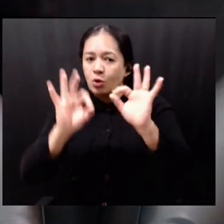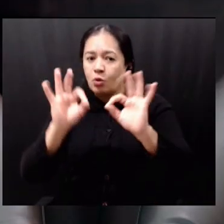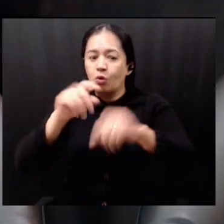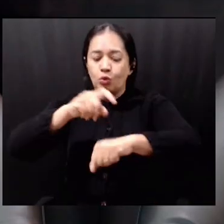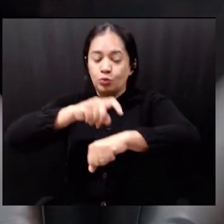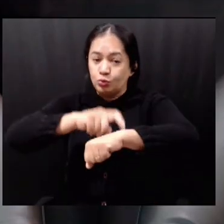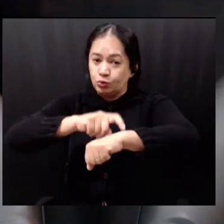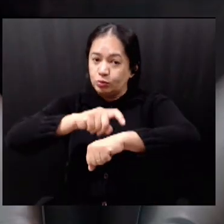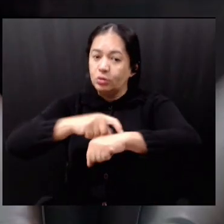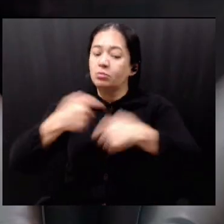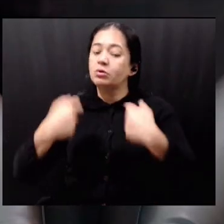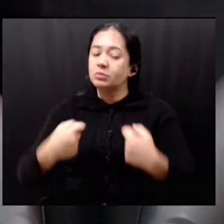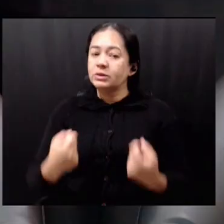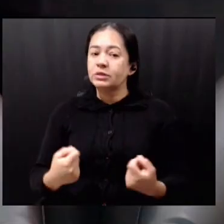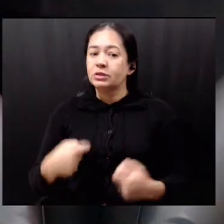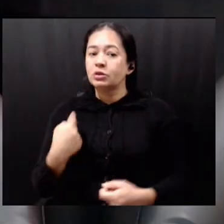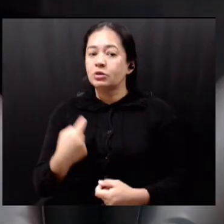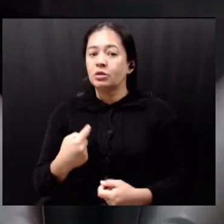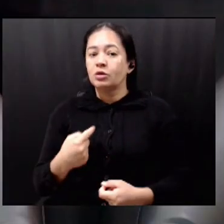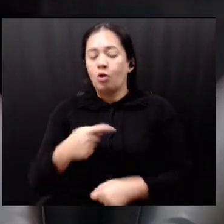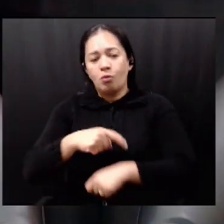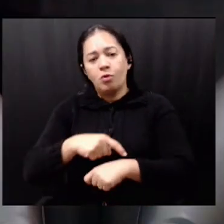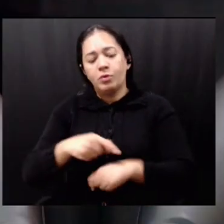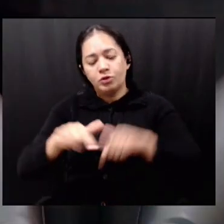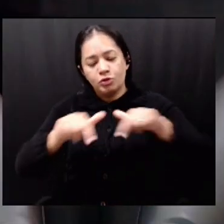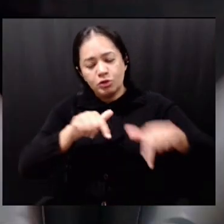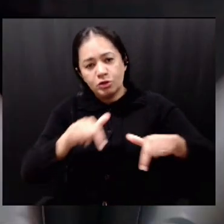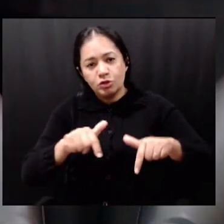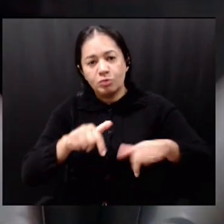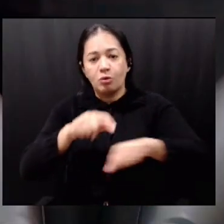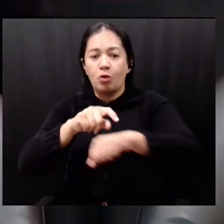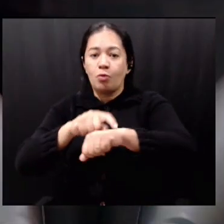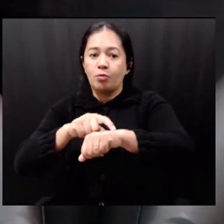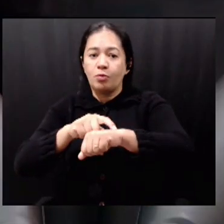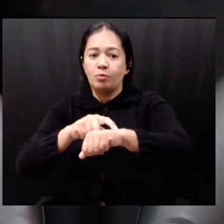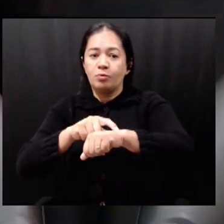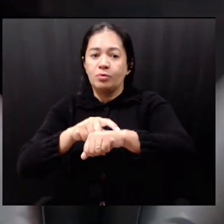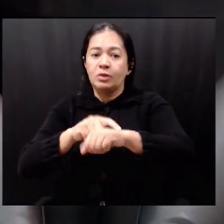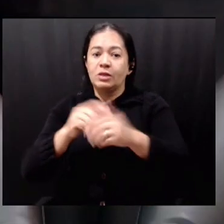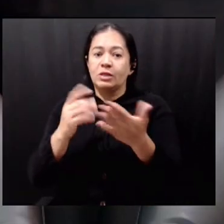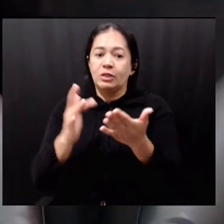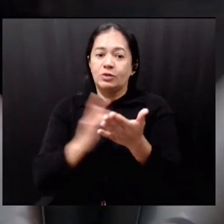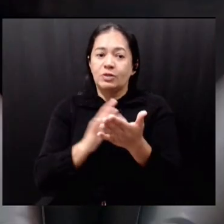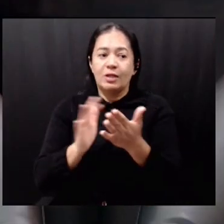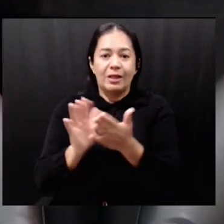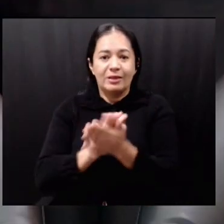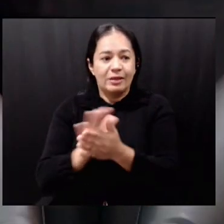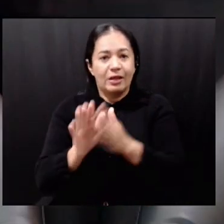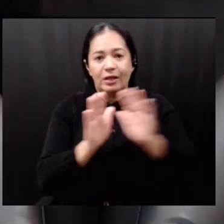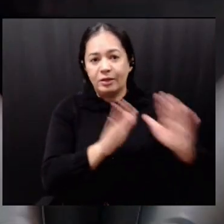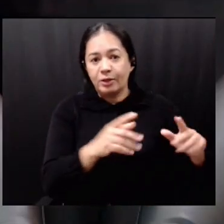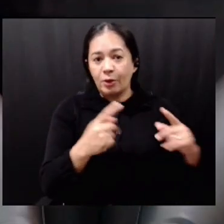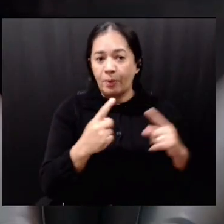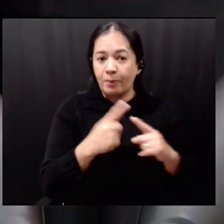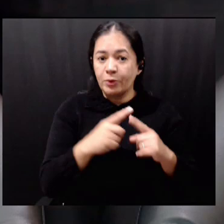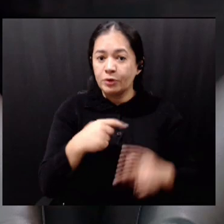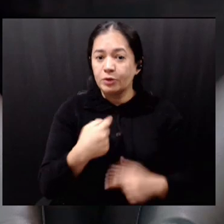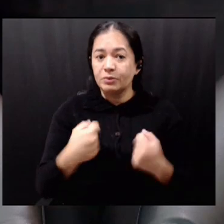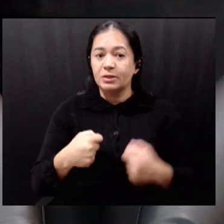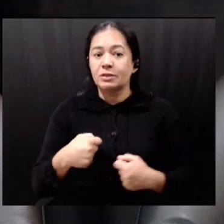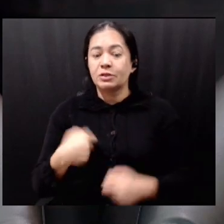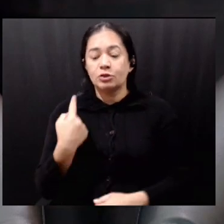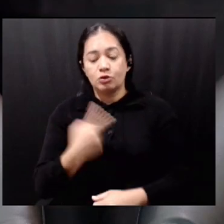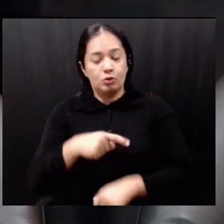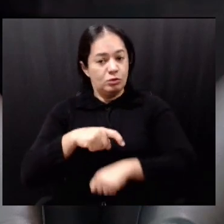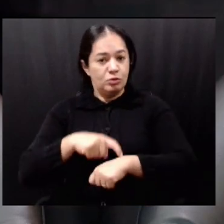gente estipular o momento de trabalhar, o momento de ficar assim no celular, porque a gente também precisa do nosso tempo de distração, mas a gente precisa,